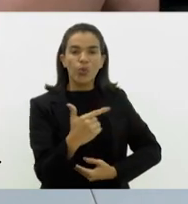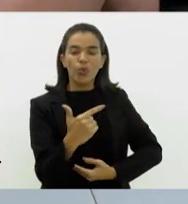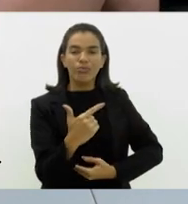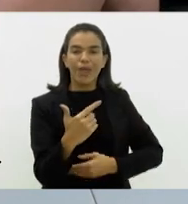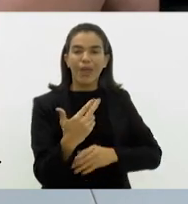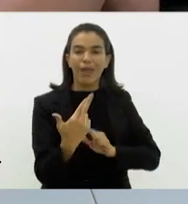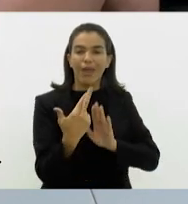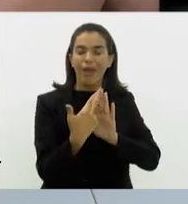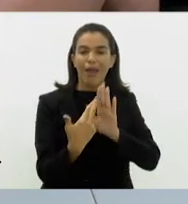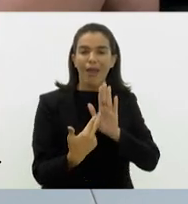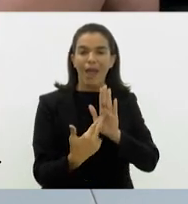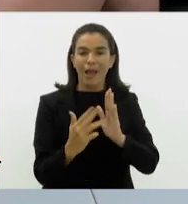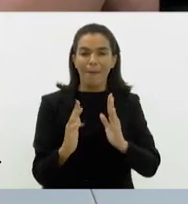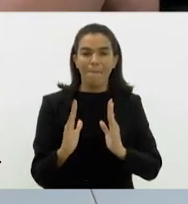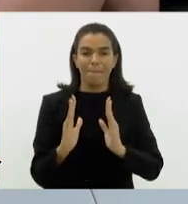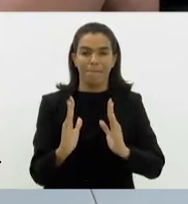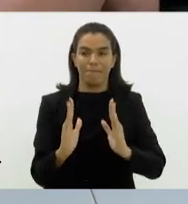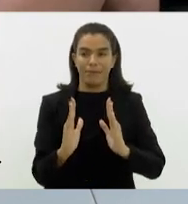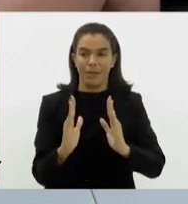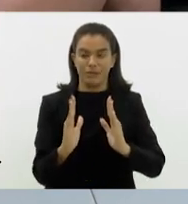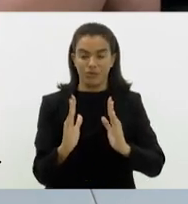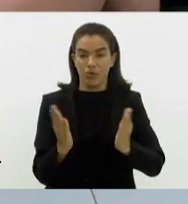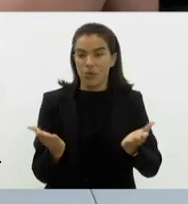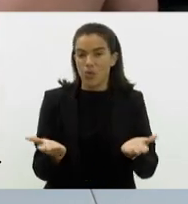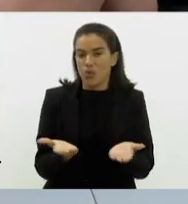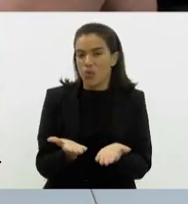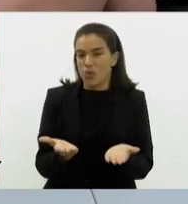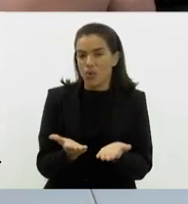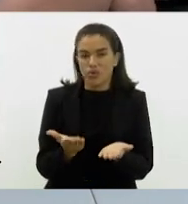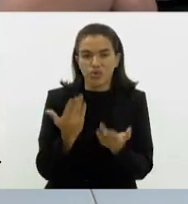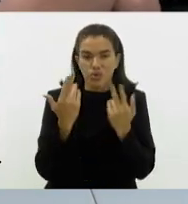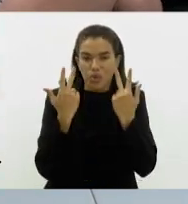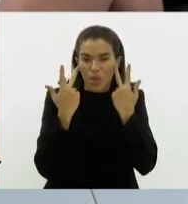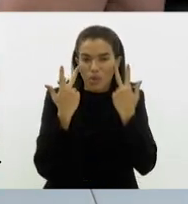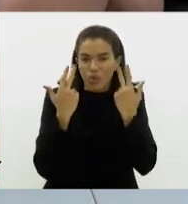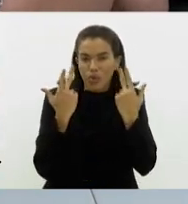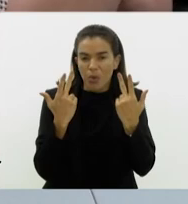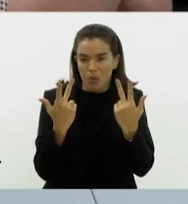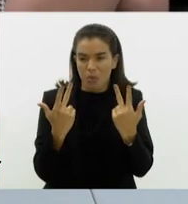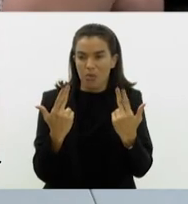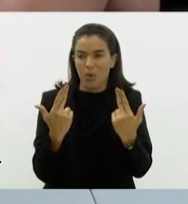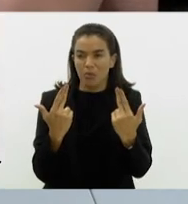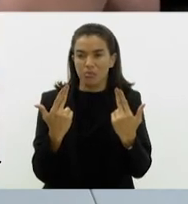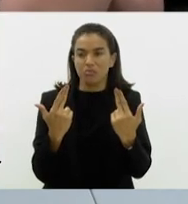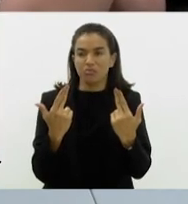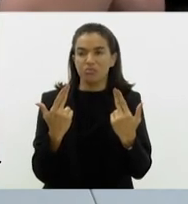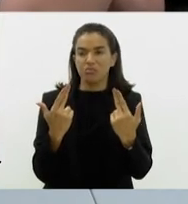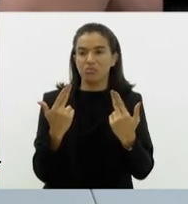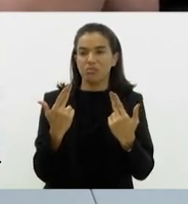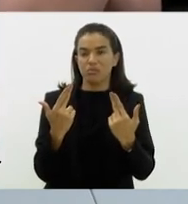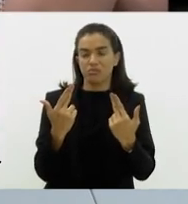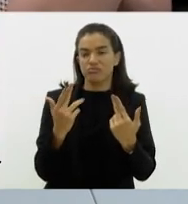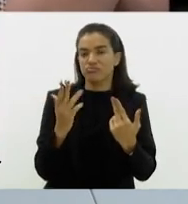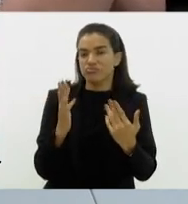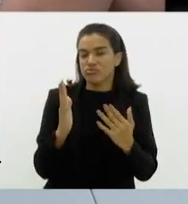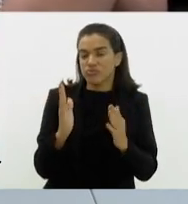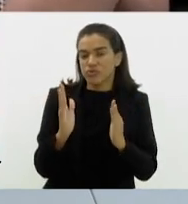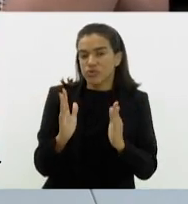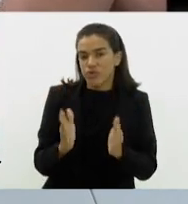sem definir prazo, porque hoje é muito comum, né, para quem adota